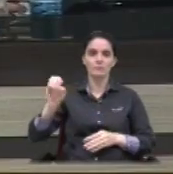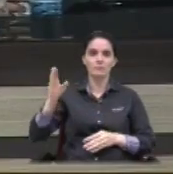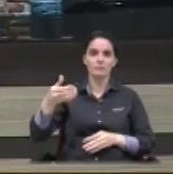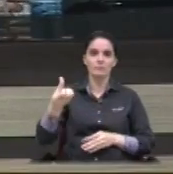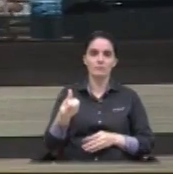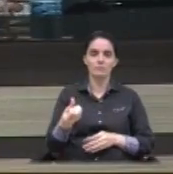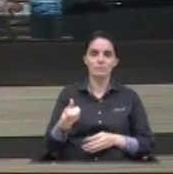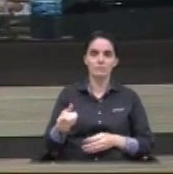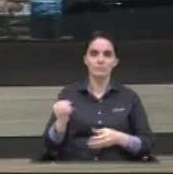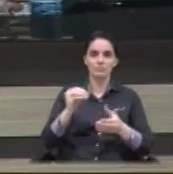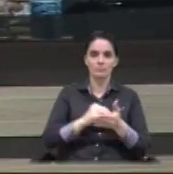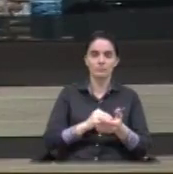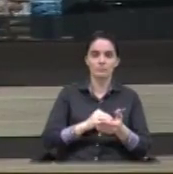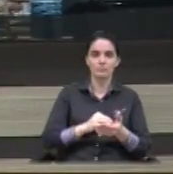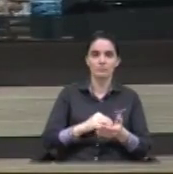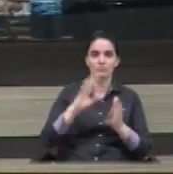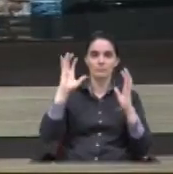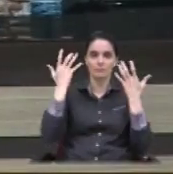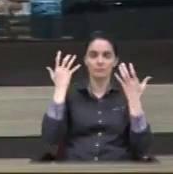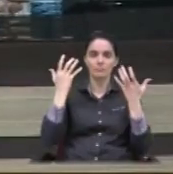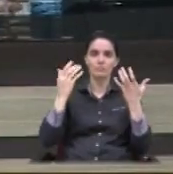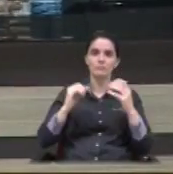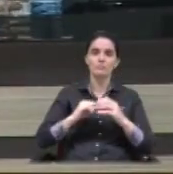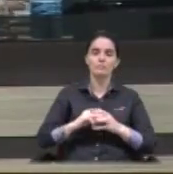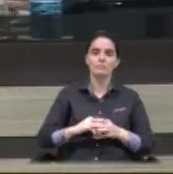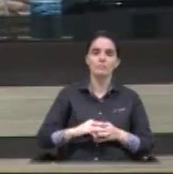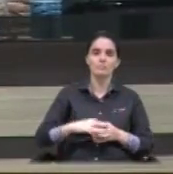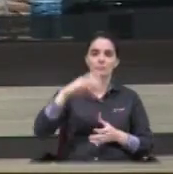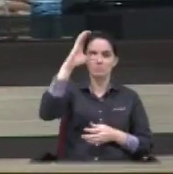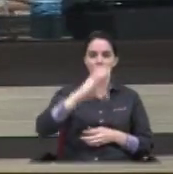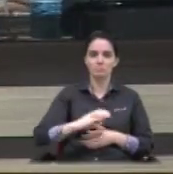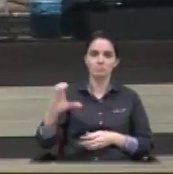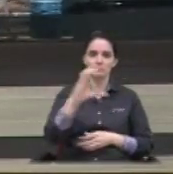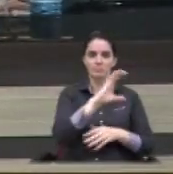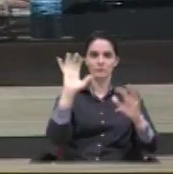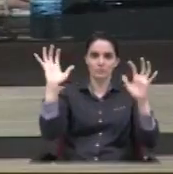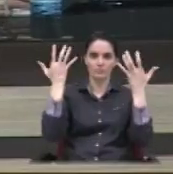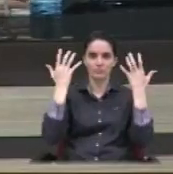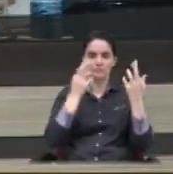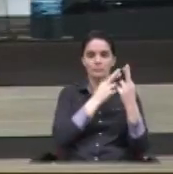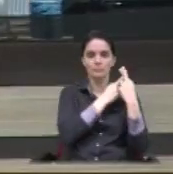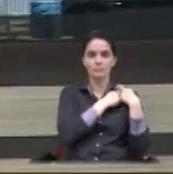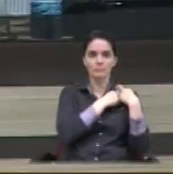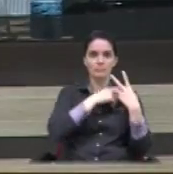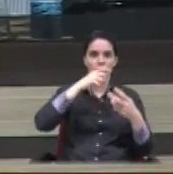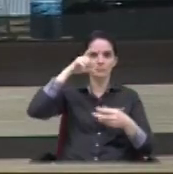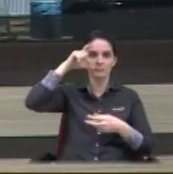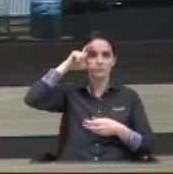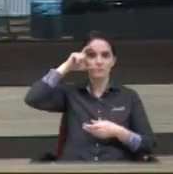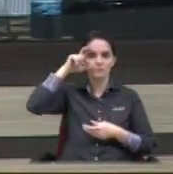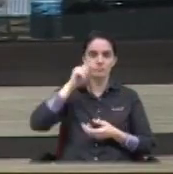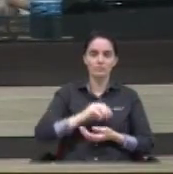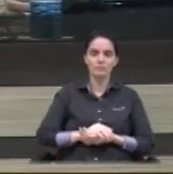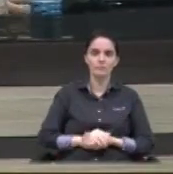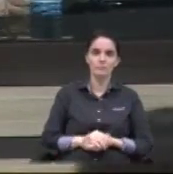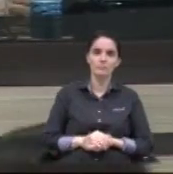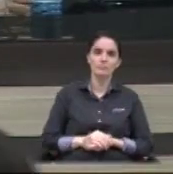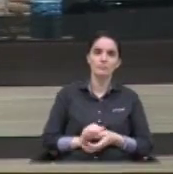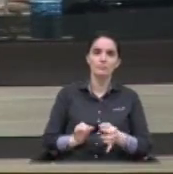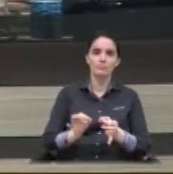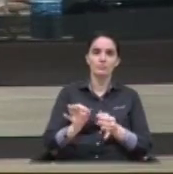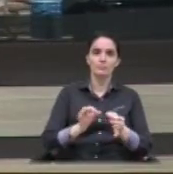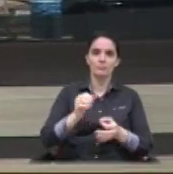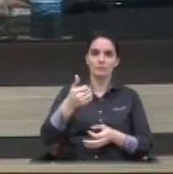institui no calendário oficial de eventos do município Catholic Fest. Autor, vereador Farid Zaini. Projeto